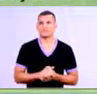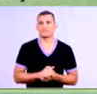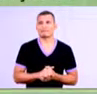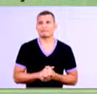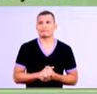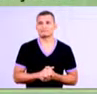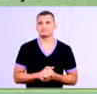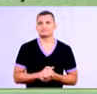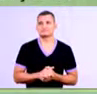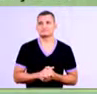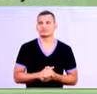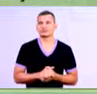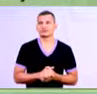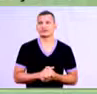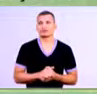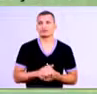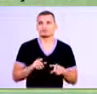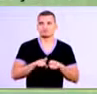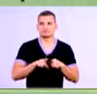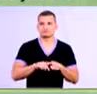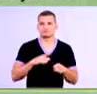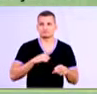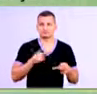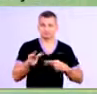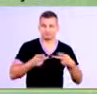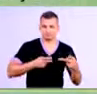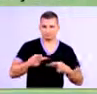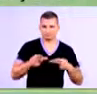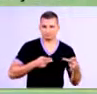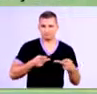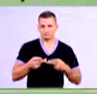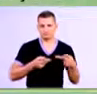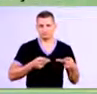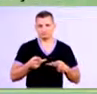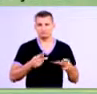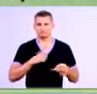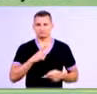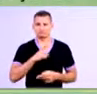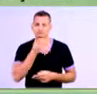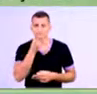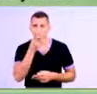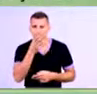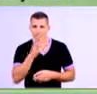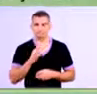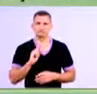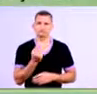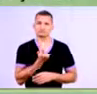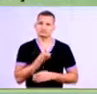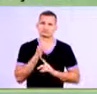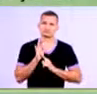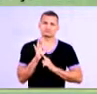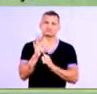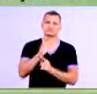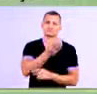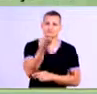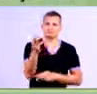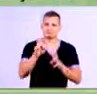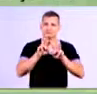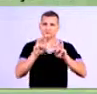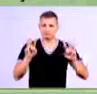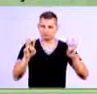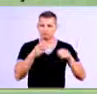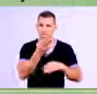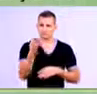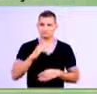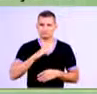No entanto, né? Também existem projetos harmônicos. Nós passamos para vocês um site onde vocês tinham